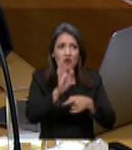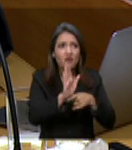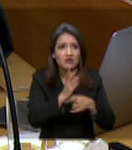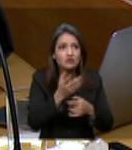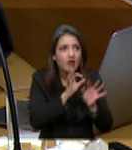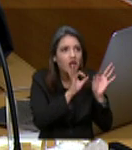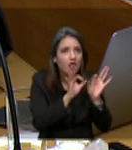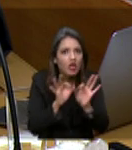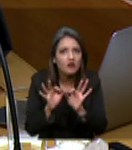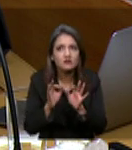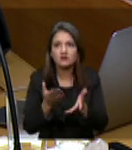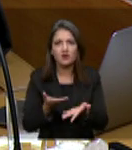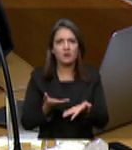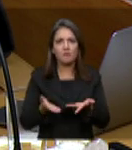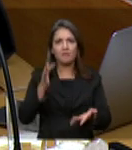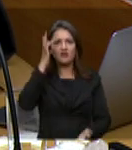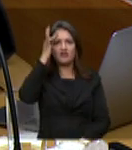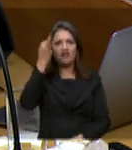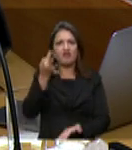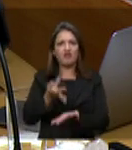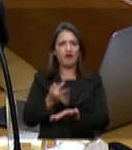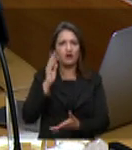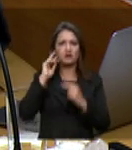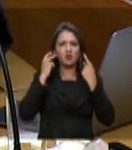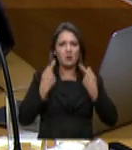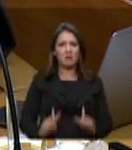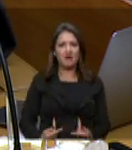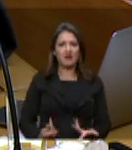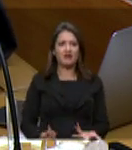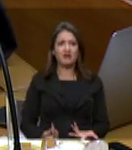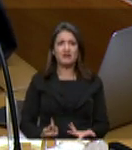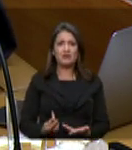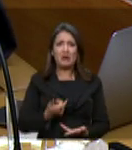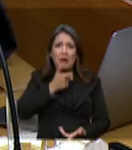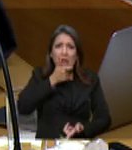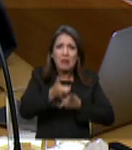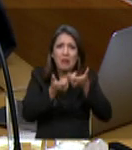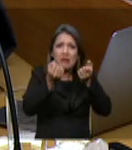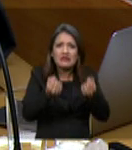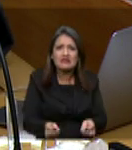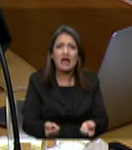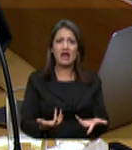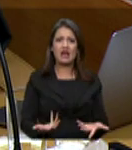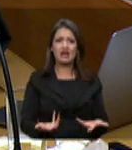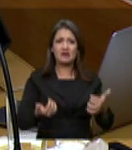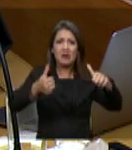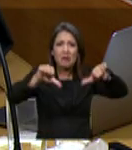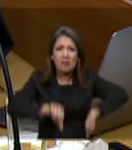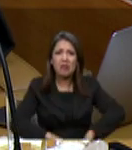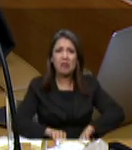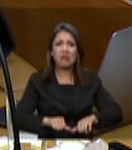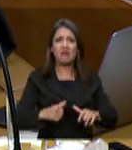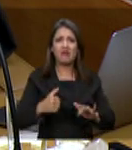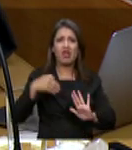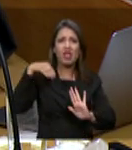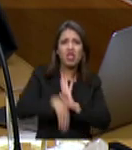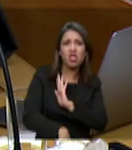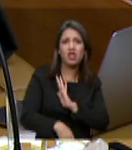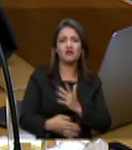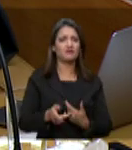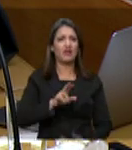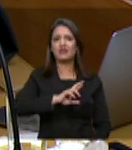fé na condição humana a grosseria abaixa esa isso não faz parte da vida